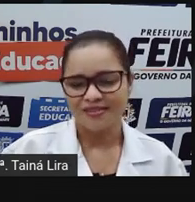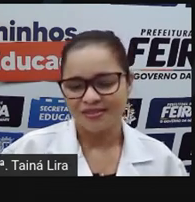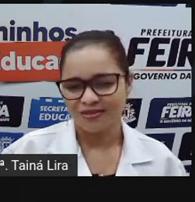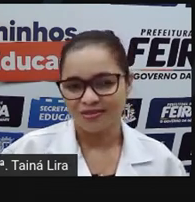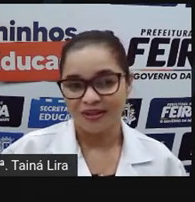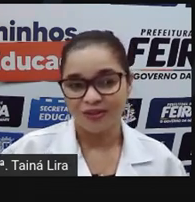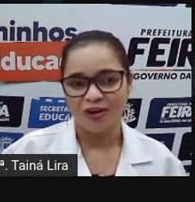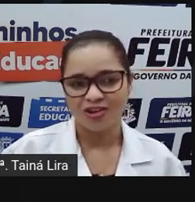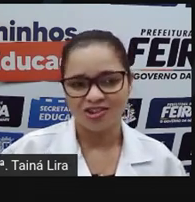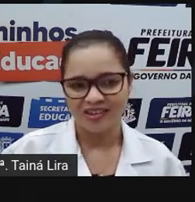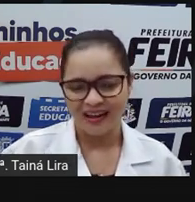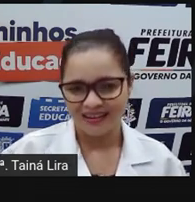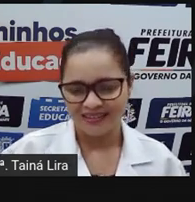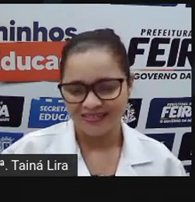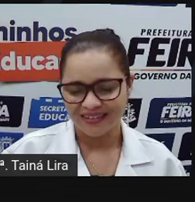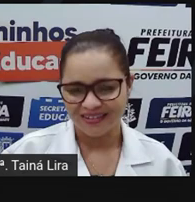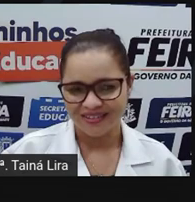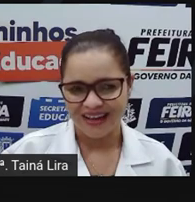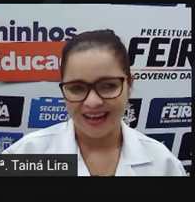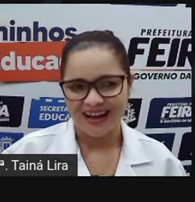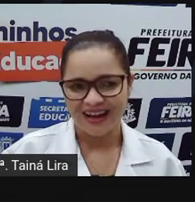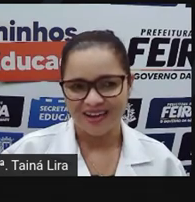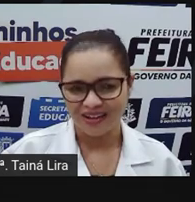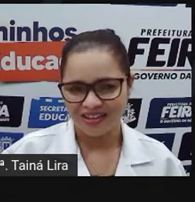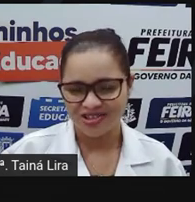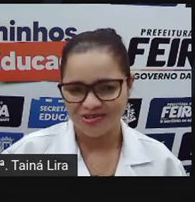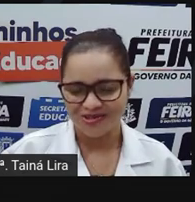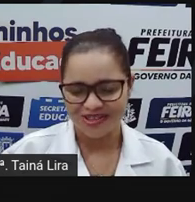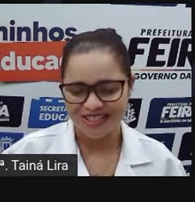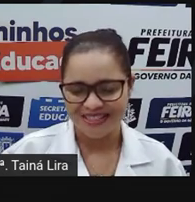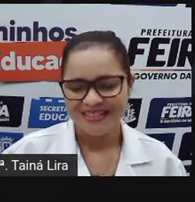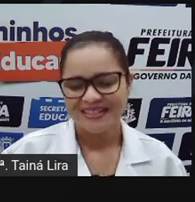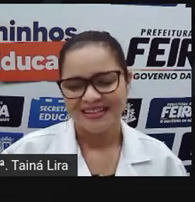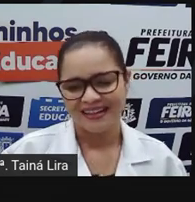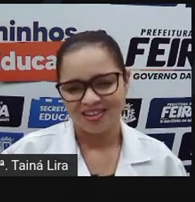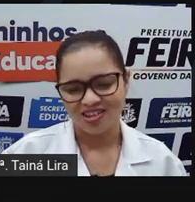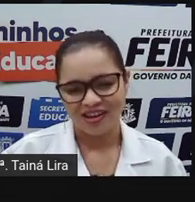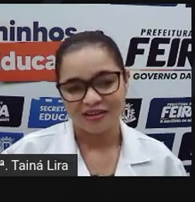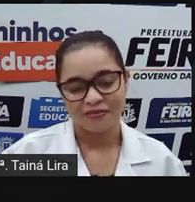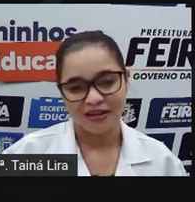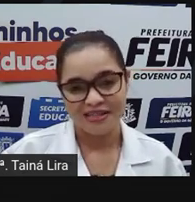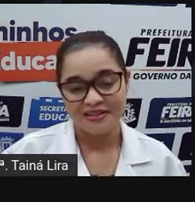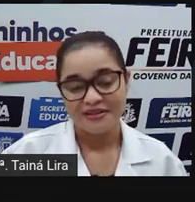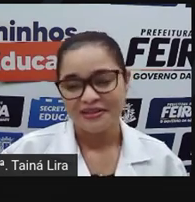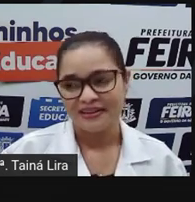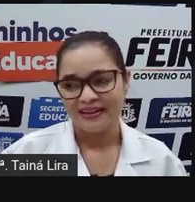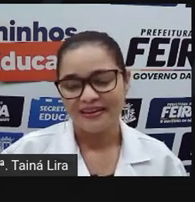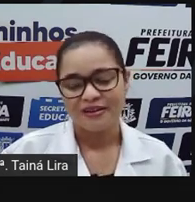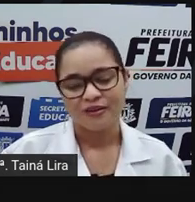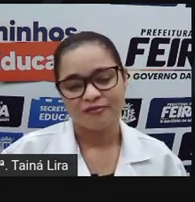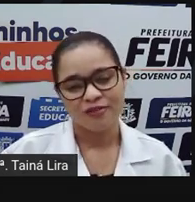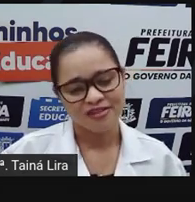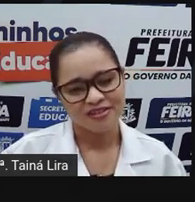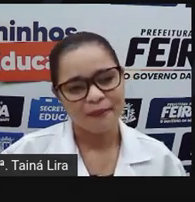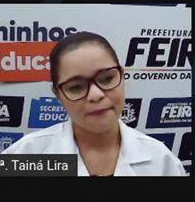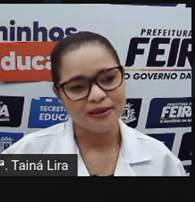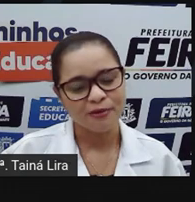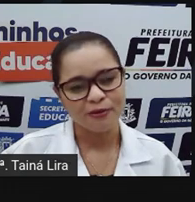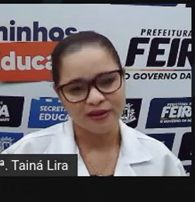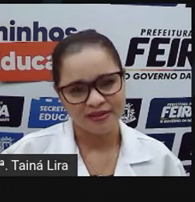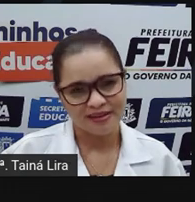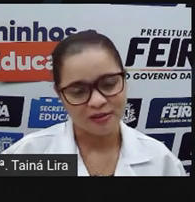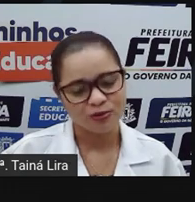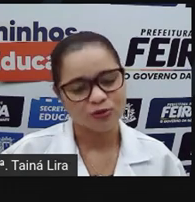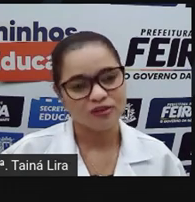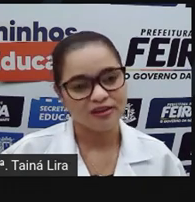bom então segundo ano gostaram da nossa aula de hoje quer que acharam aí né E você